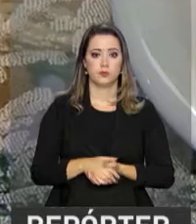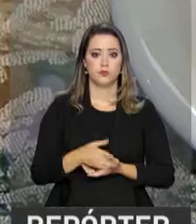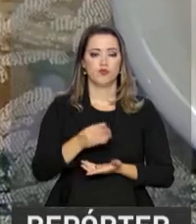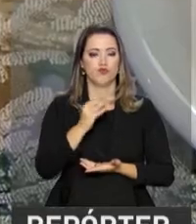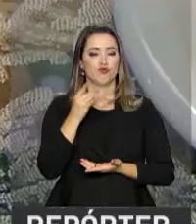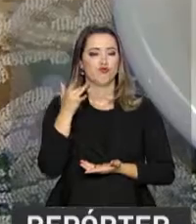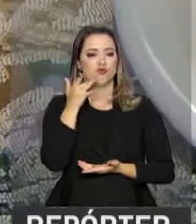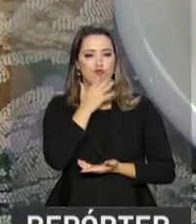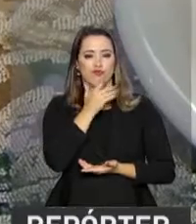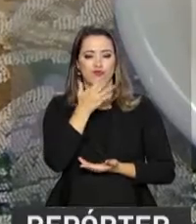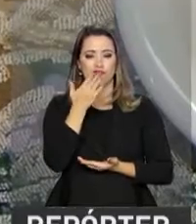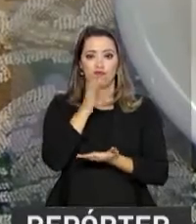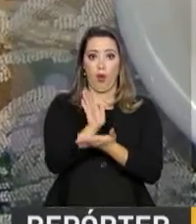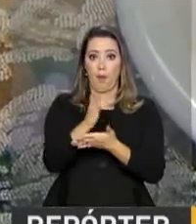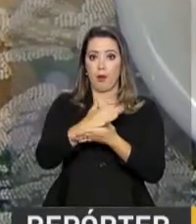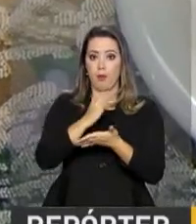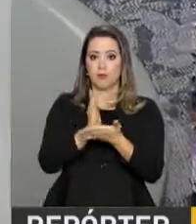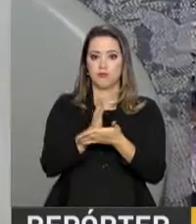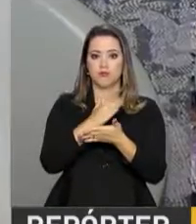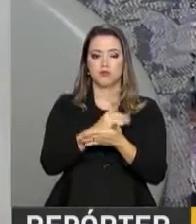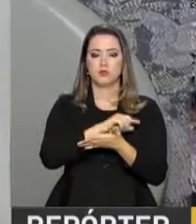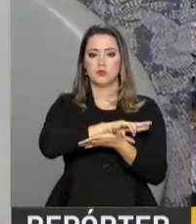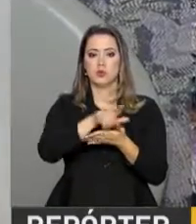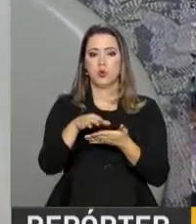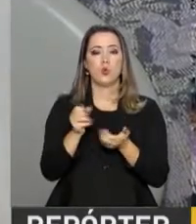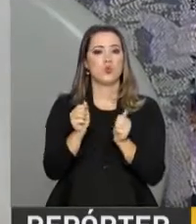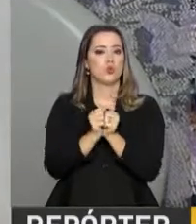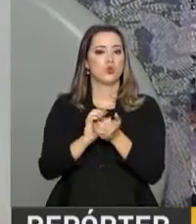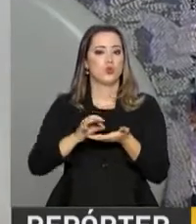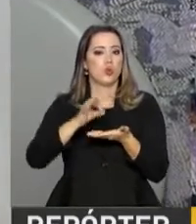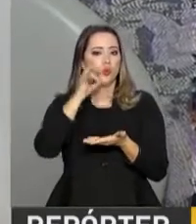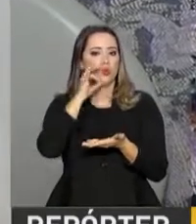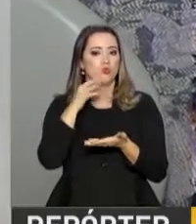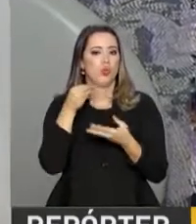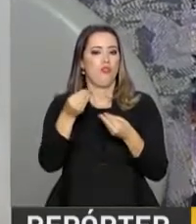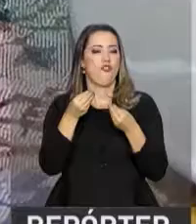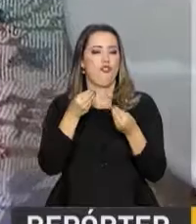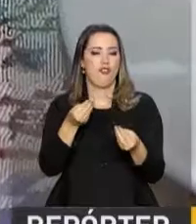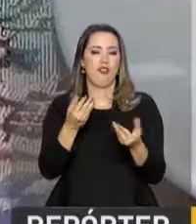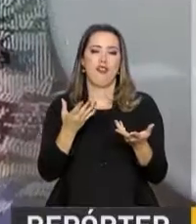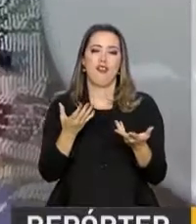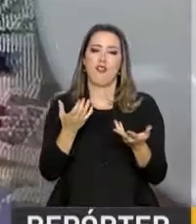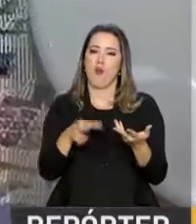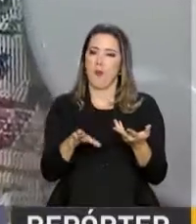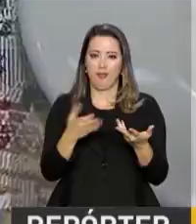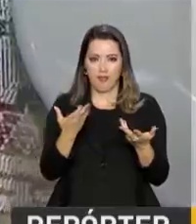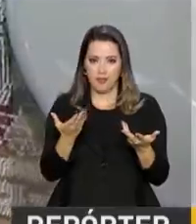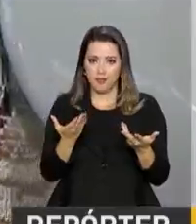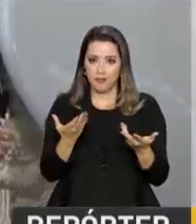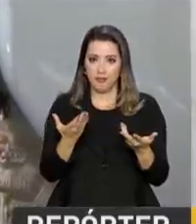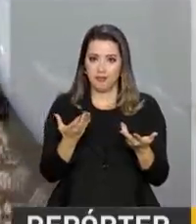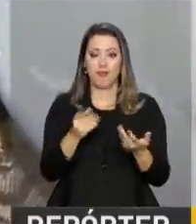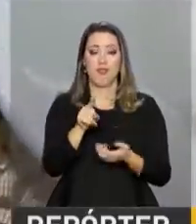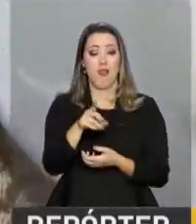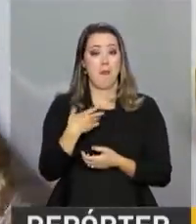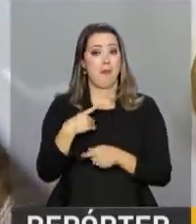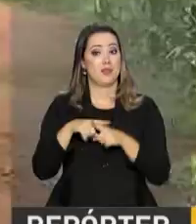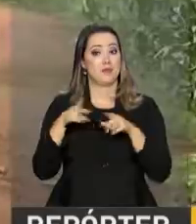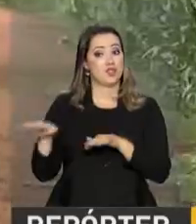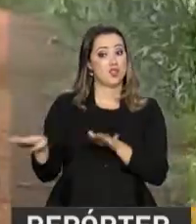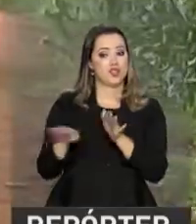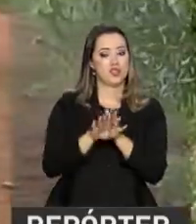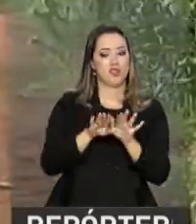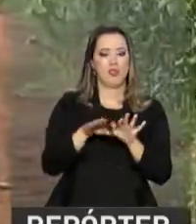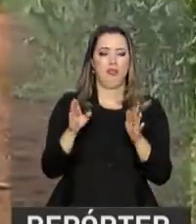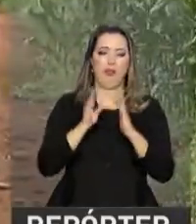Broa, bolo de fubá e bolo de milho. Com cafezinho, então, como resistir? Mas para que essas delícias cheguem à nossa mesa,